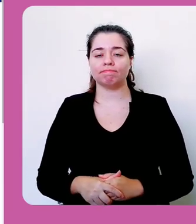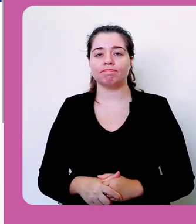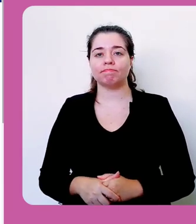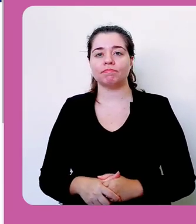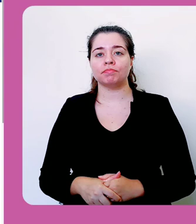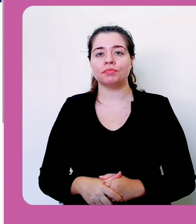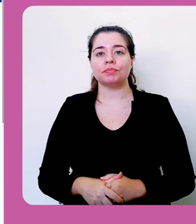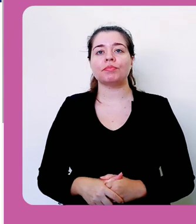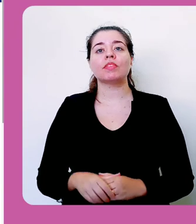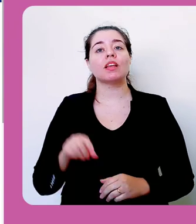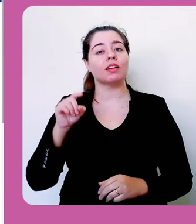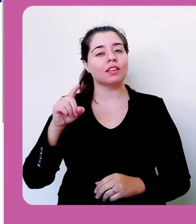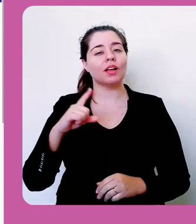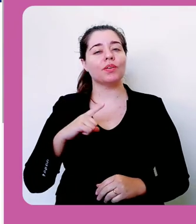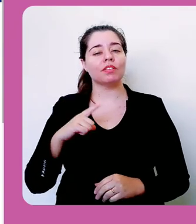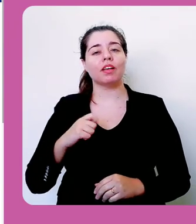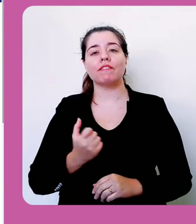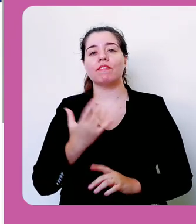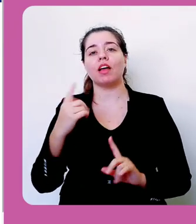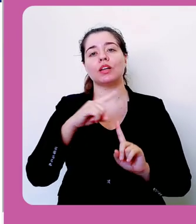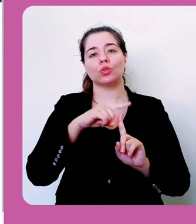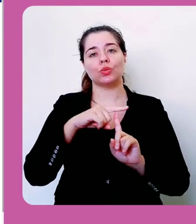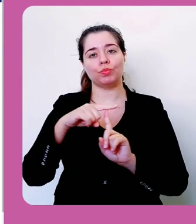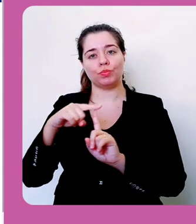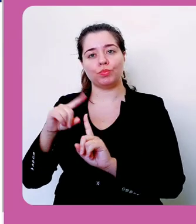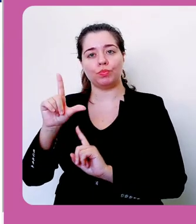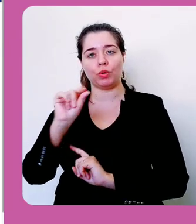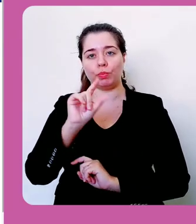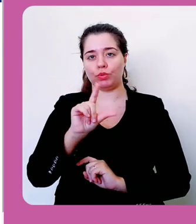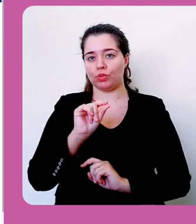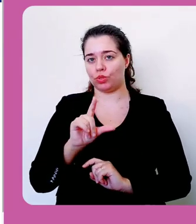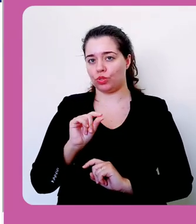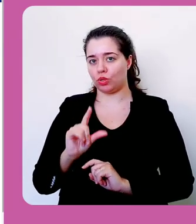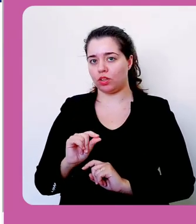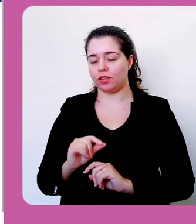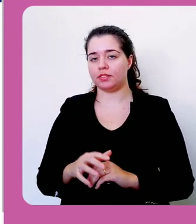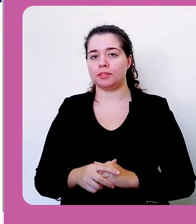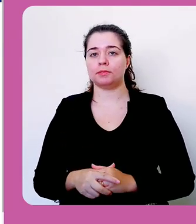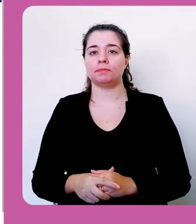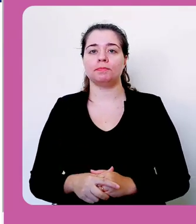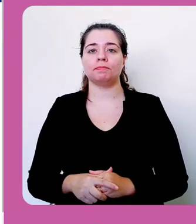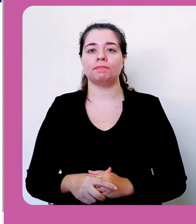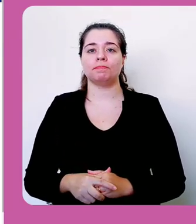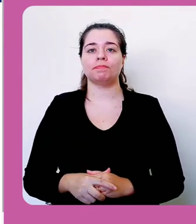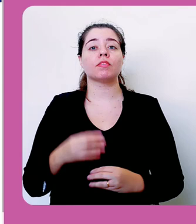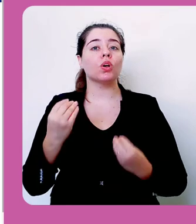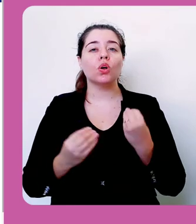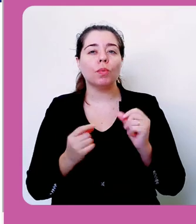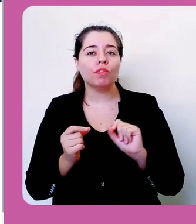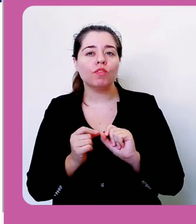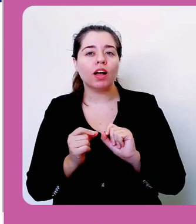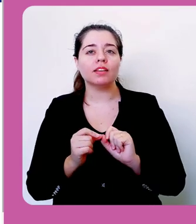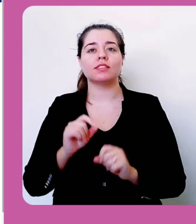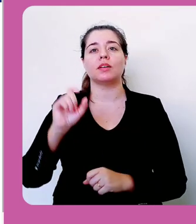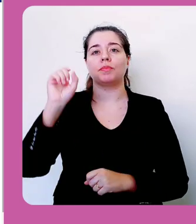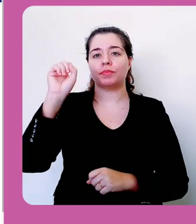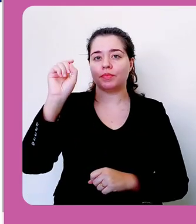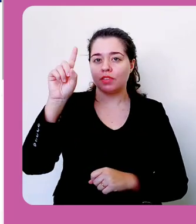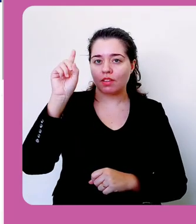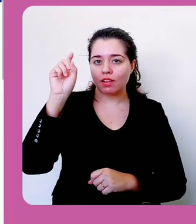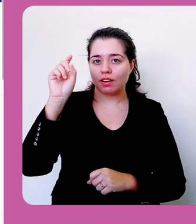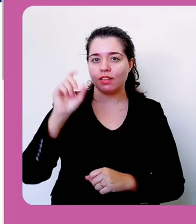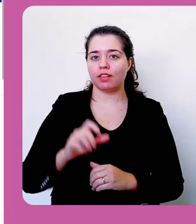Tá? Então são outras opções que apareceriam ali para você, né? Como é que vocês fazem isso? De novo, vocês vão